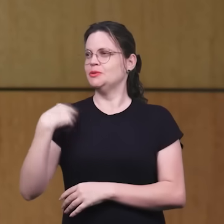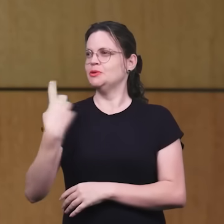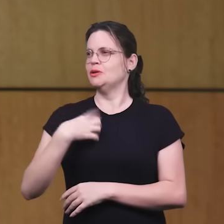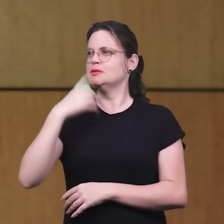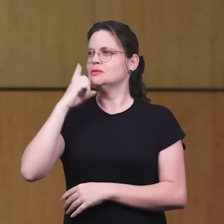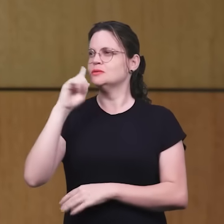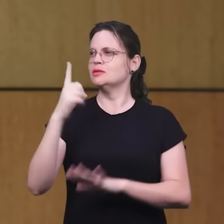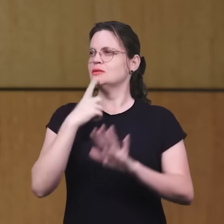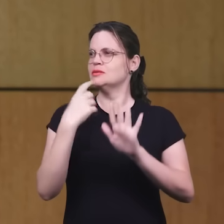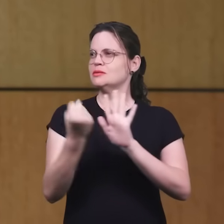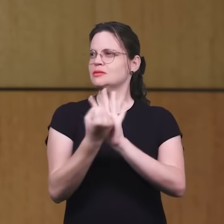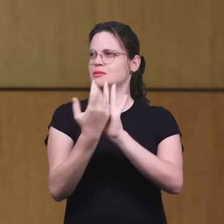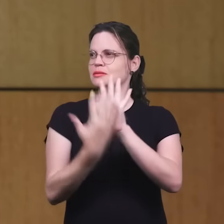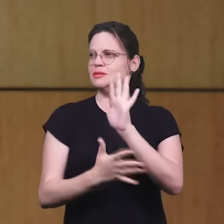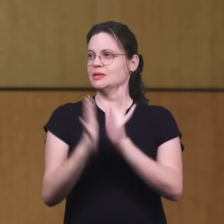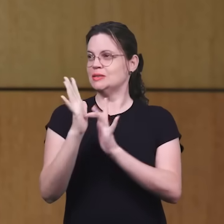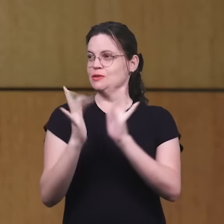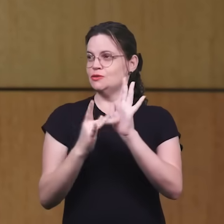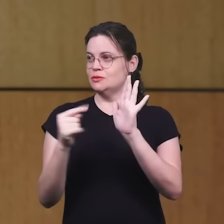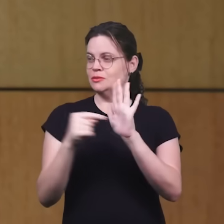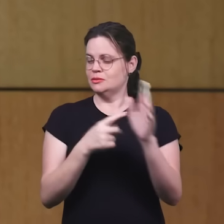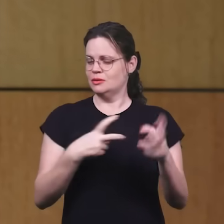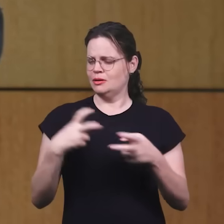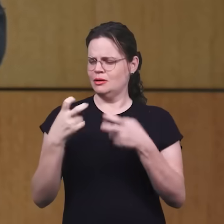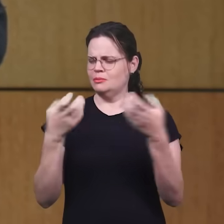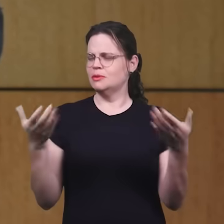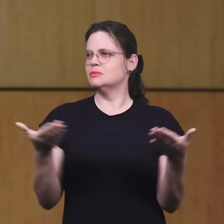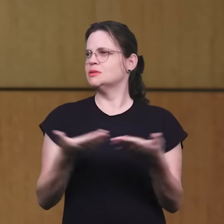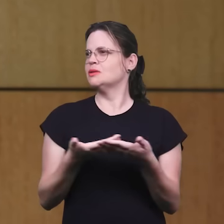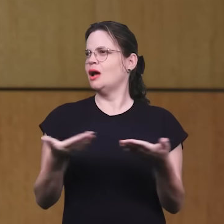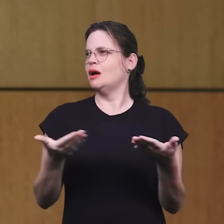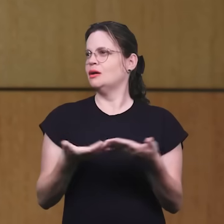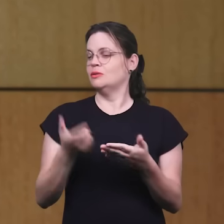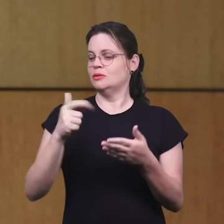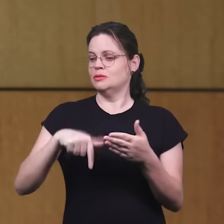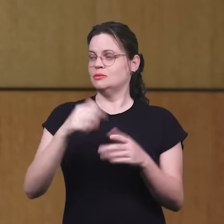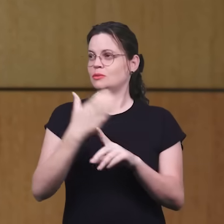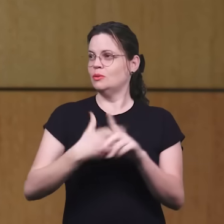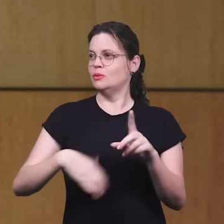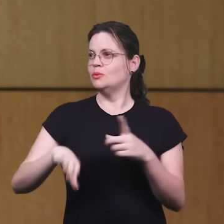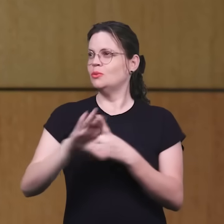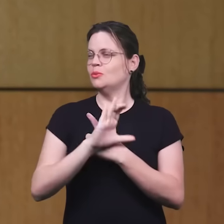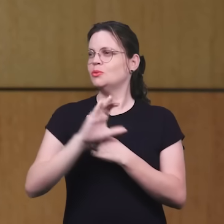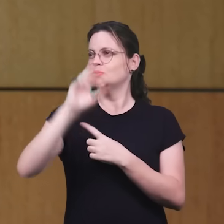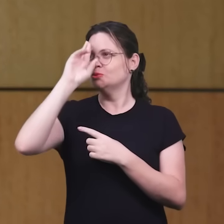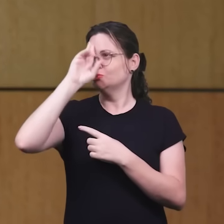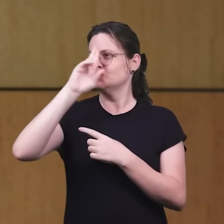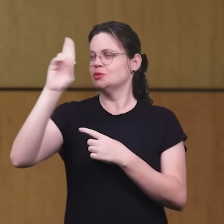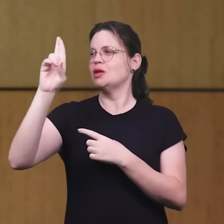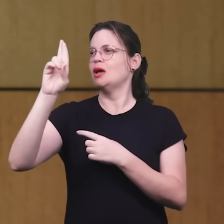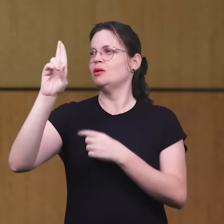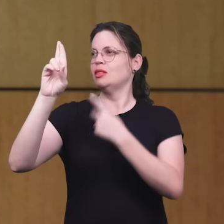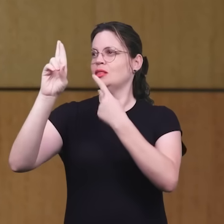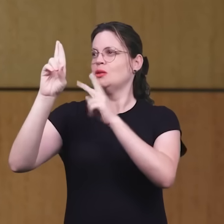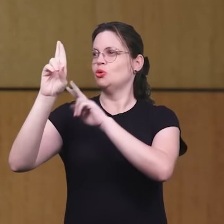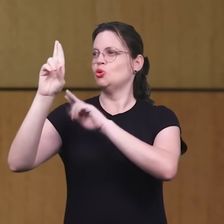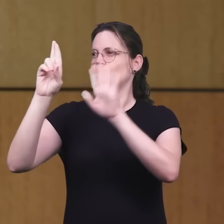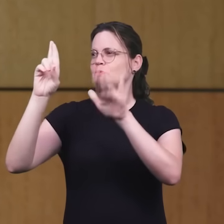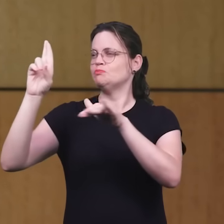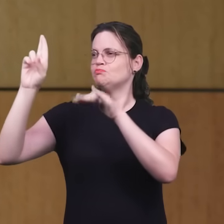pelo sangue de Jesus oramos para que em meio a este culto, aonde o Teu nome é